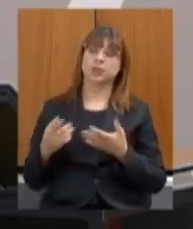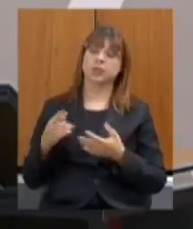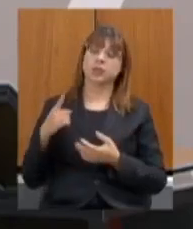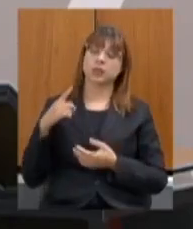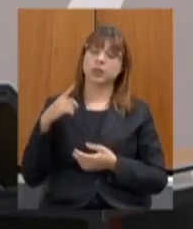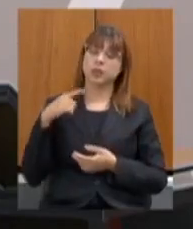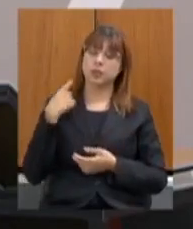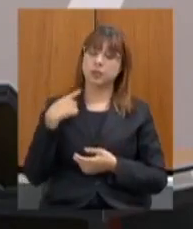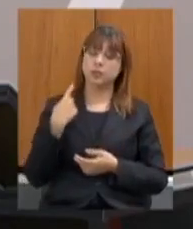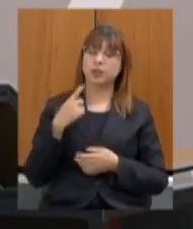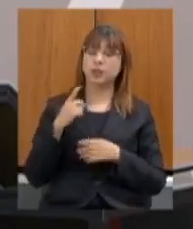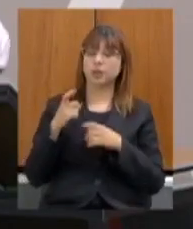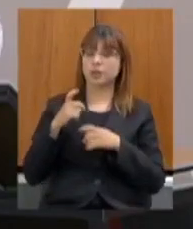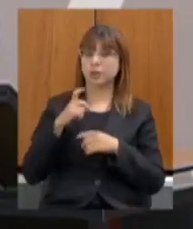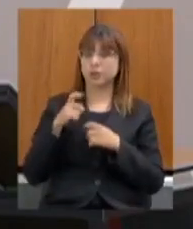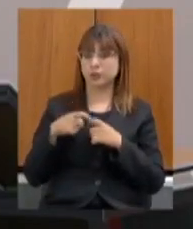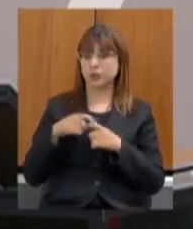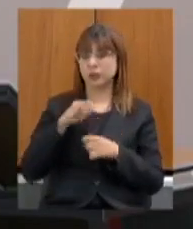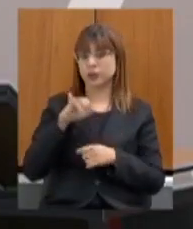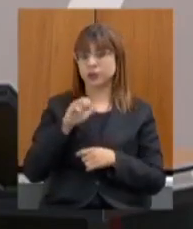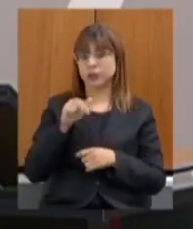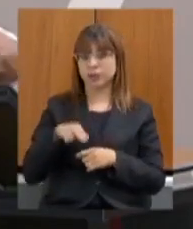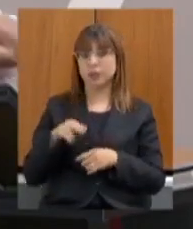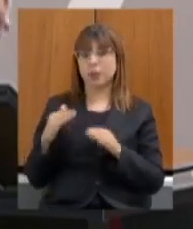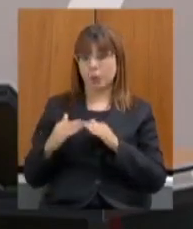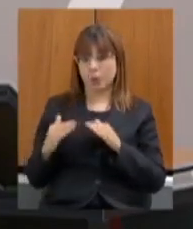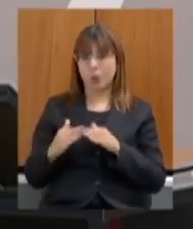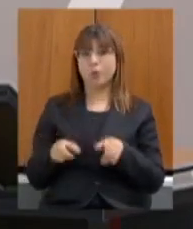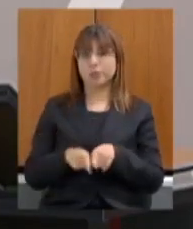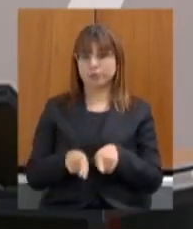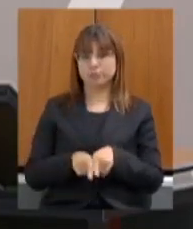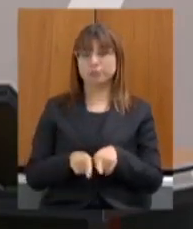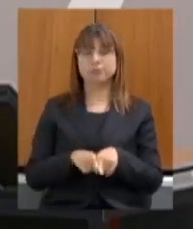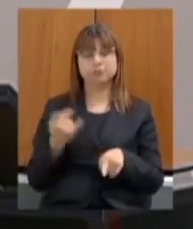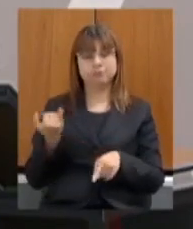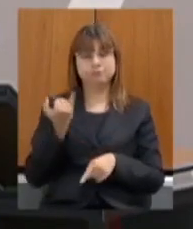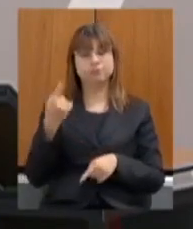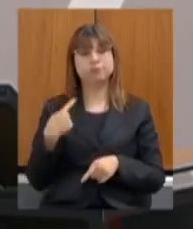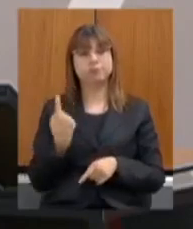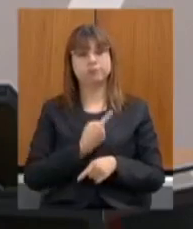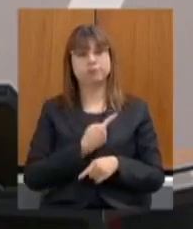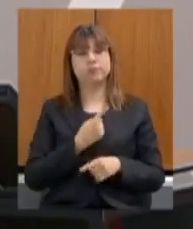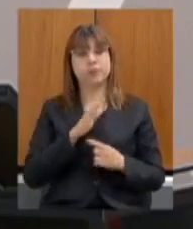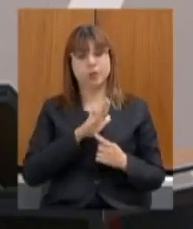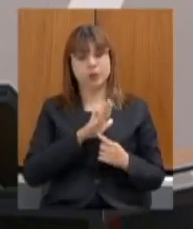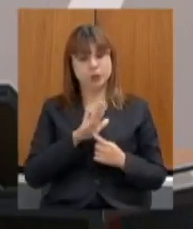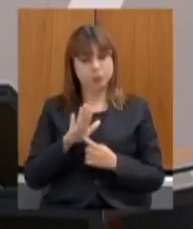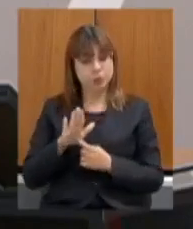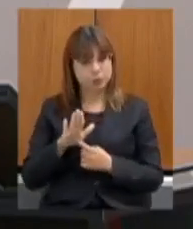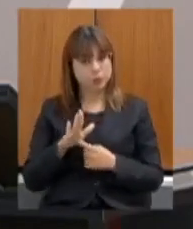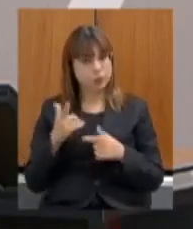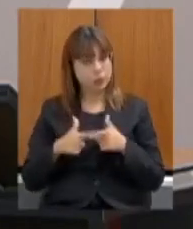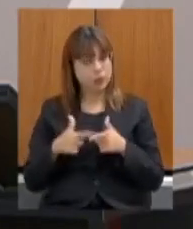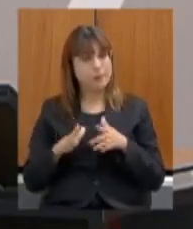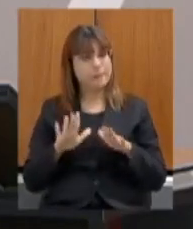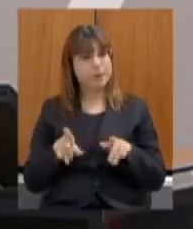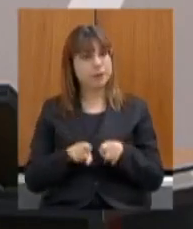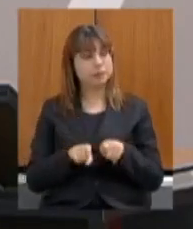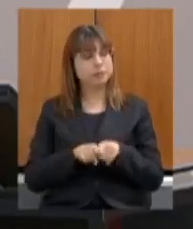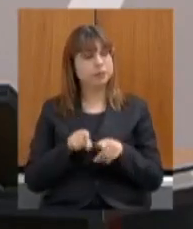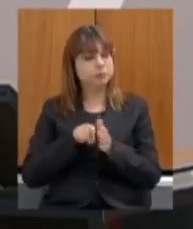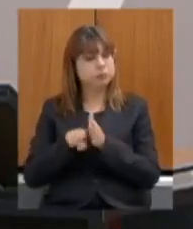essa opinião, faz uma diferença muito grande. A gente poder trazer os problemas e também poder